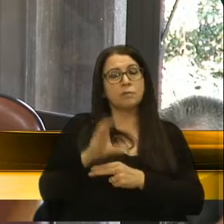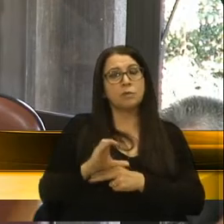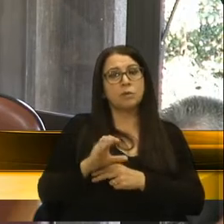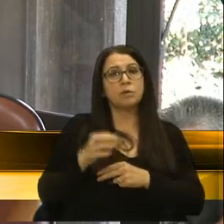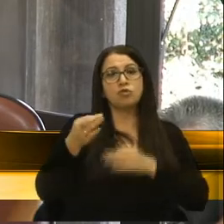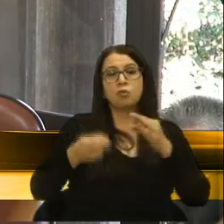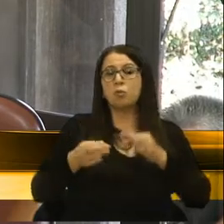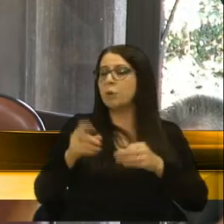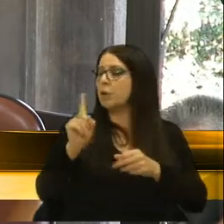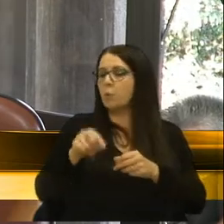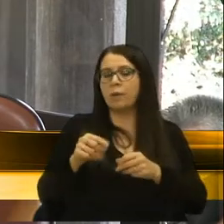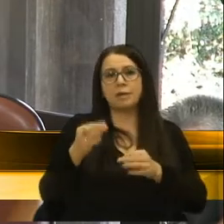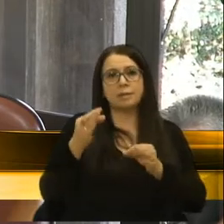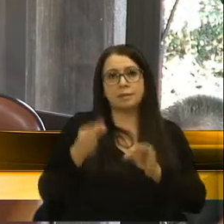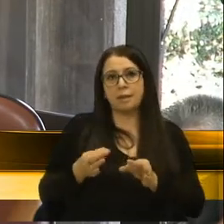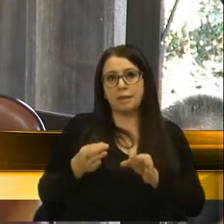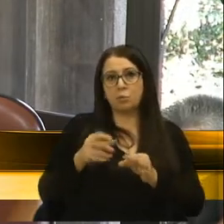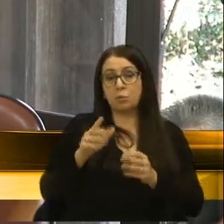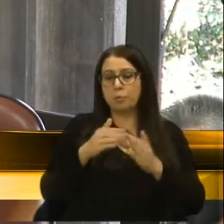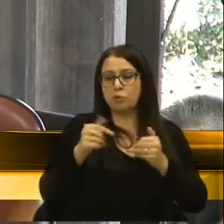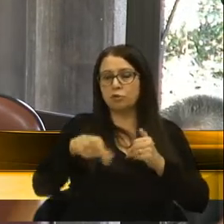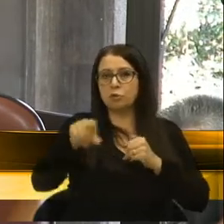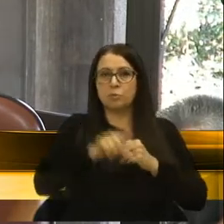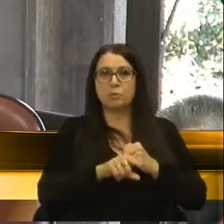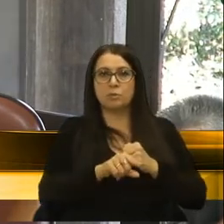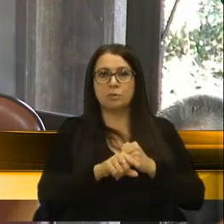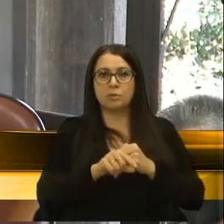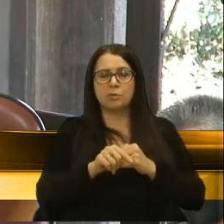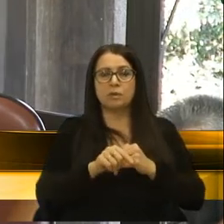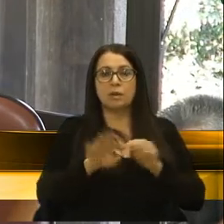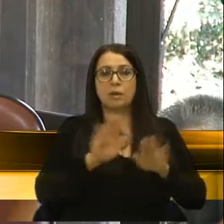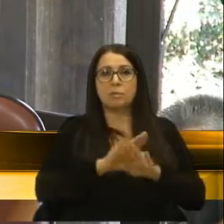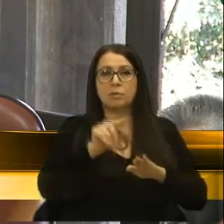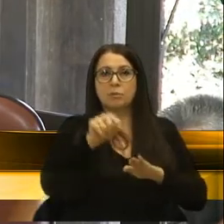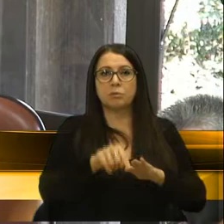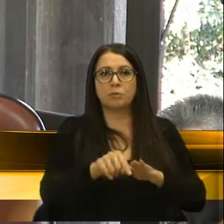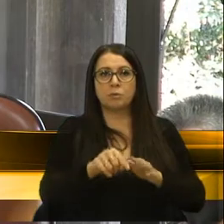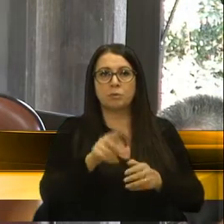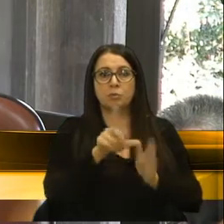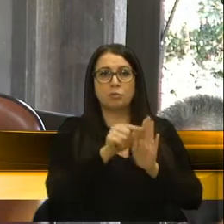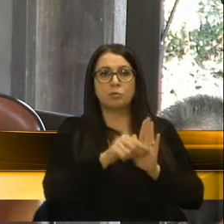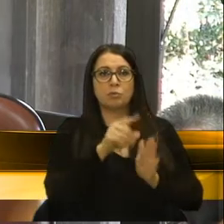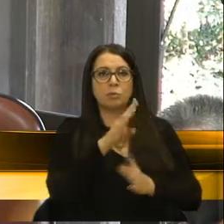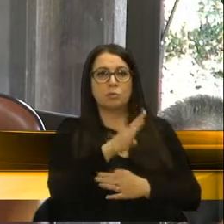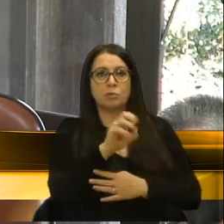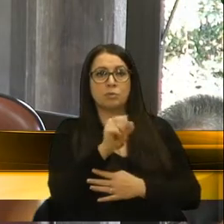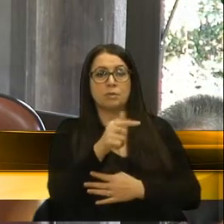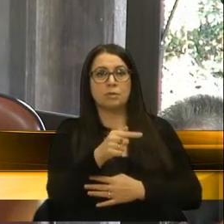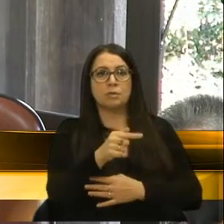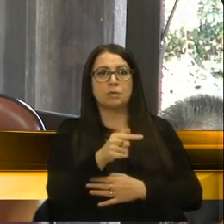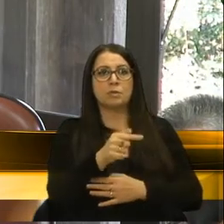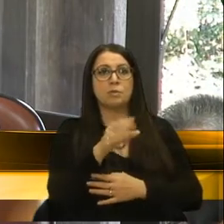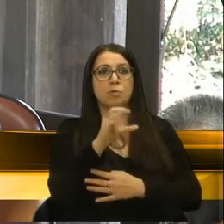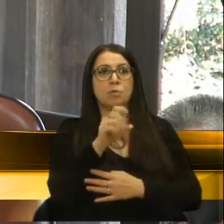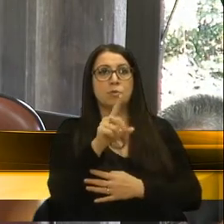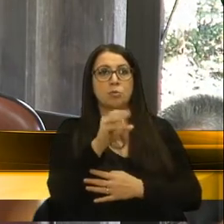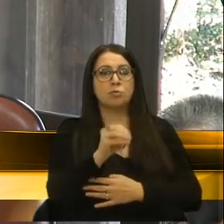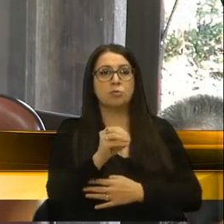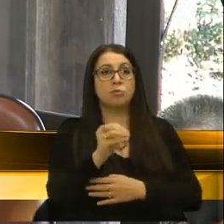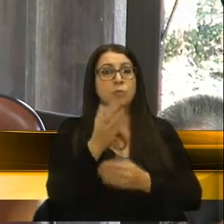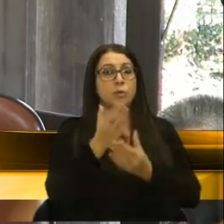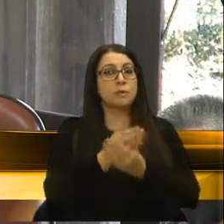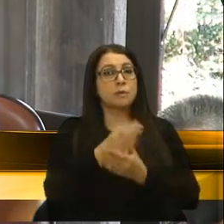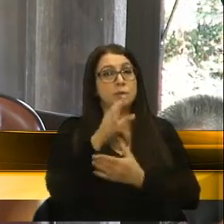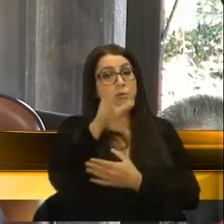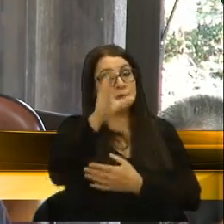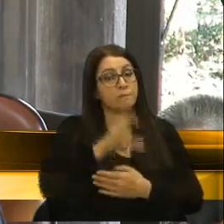julgo improcedente os pedidos, extinguindo o processo com base no artigo 487.1 do Código de Processo Civil.